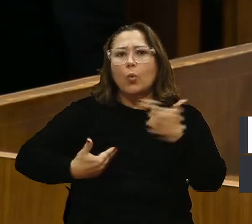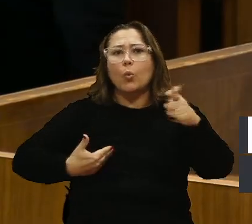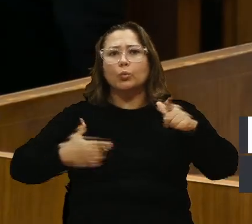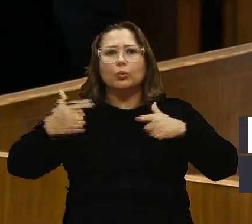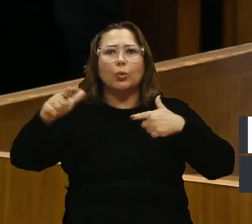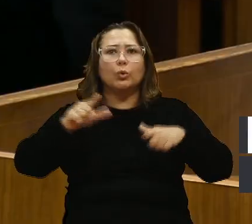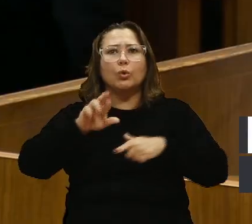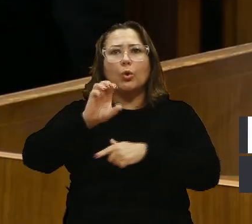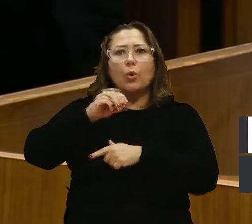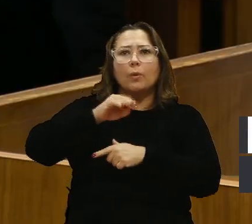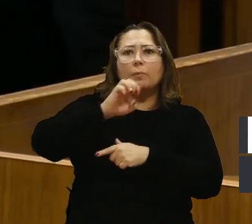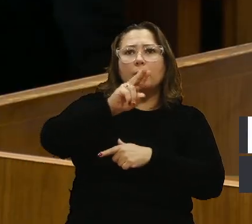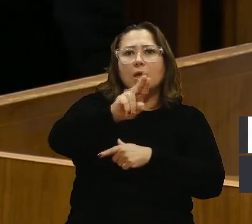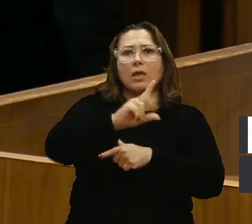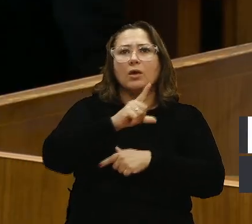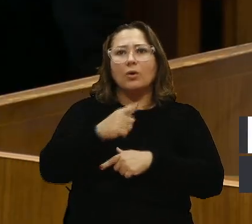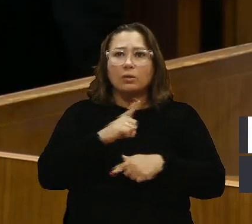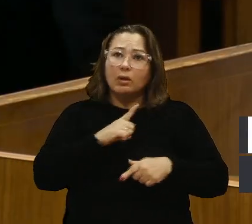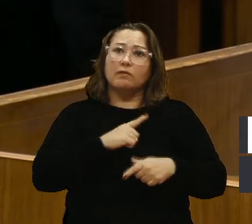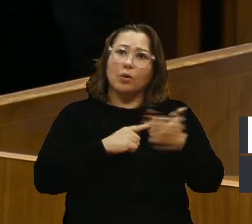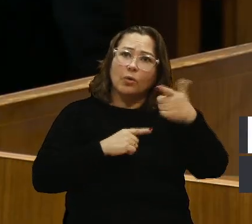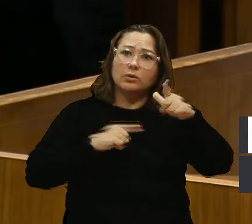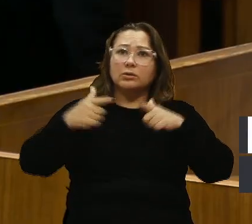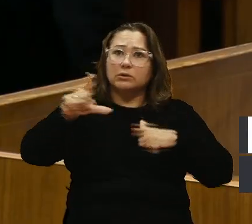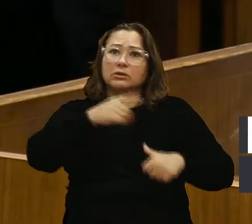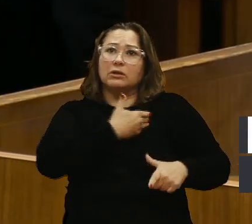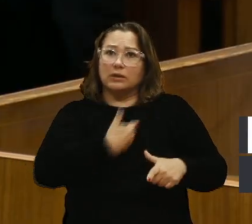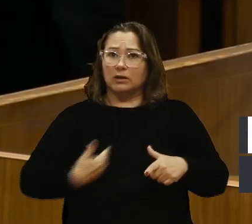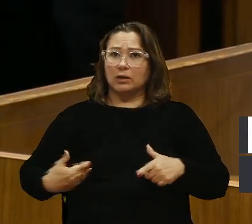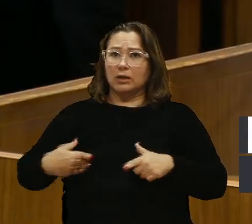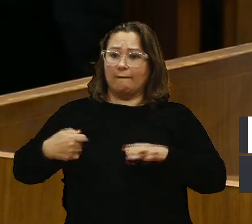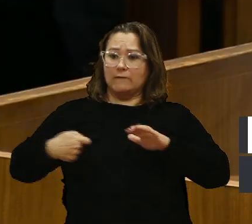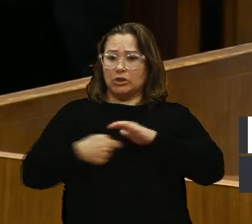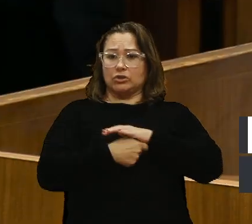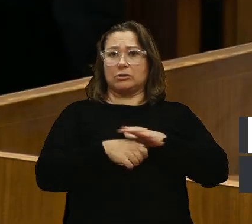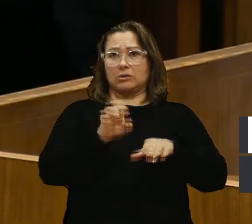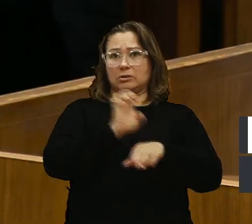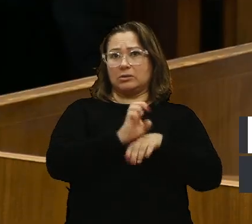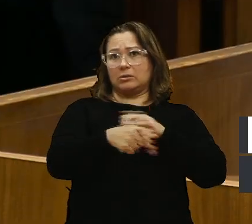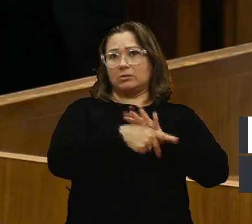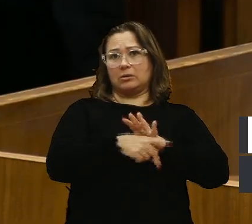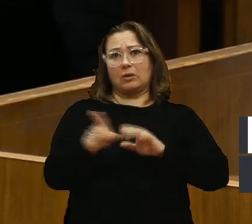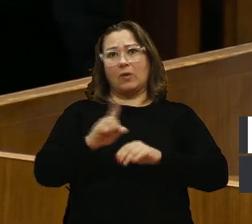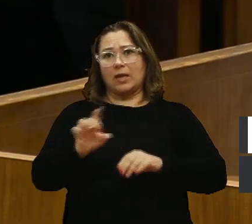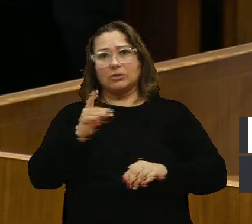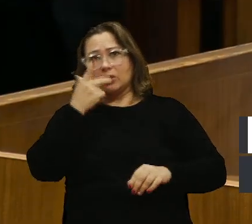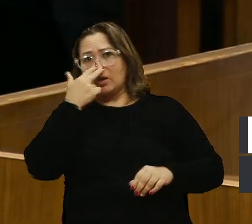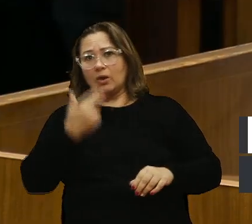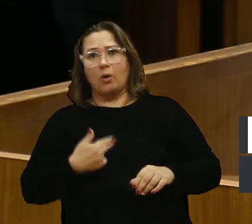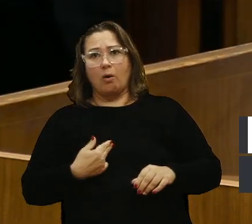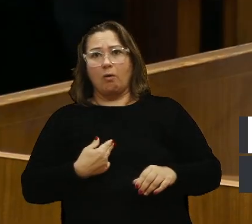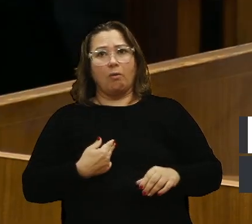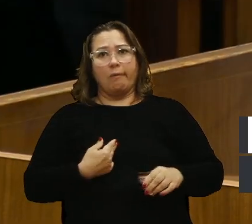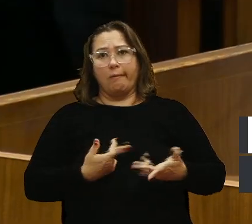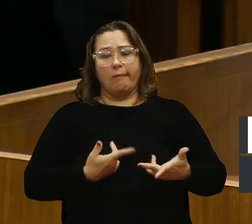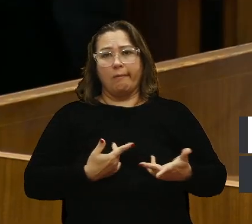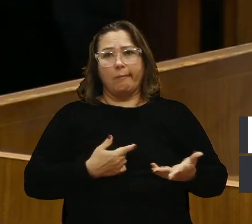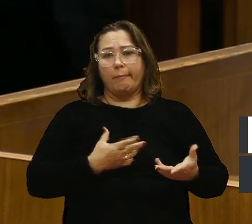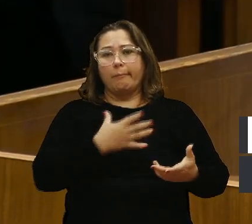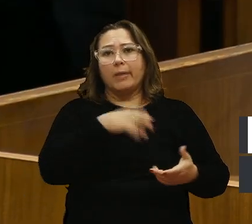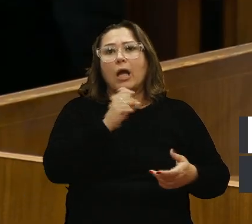o Romeu Zema, a vereadora Sandra, teve outras formas de trazer investimento para dentro do Estado. Não é só meter a mão sempre no bolso do contribuinte,